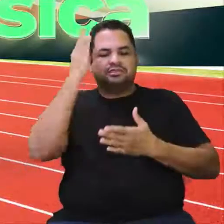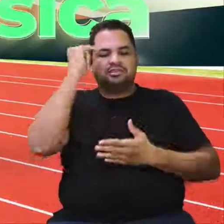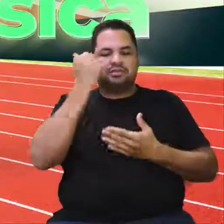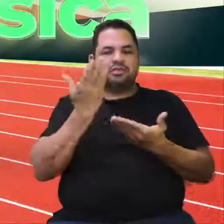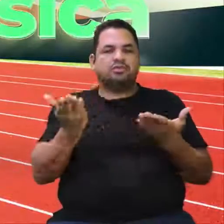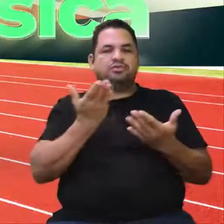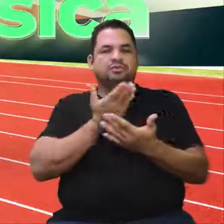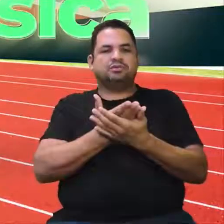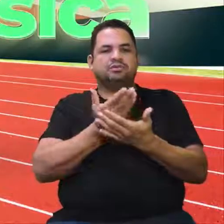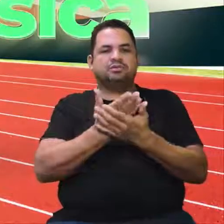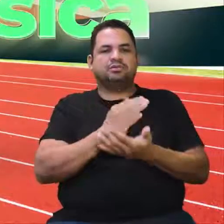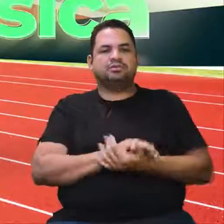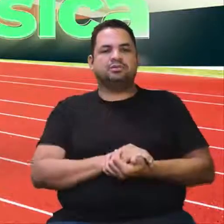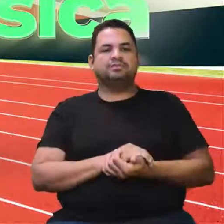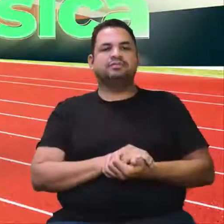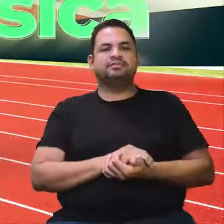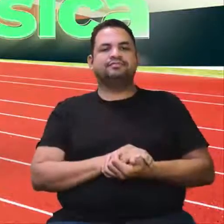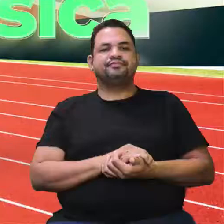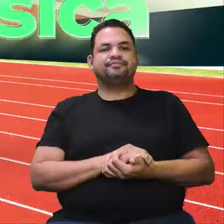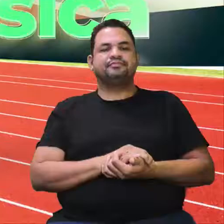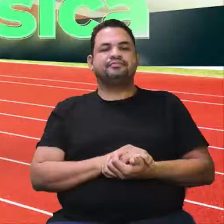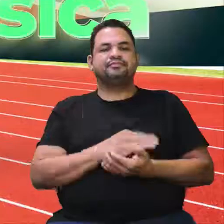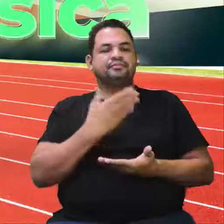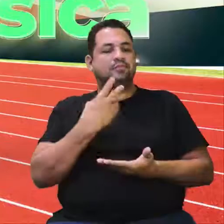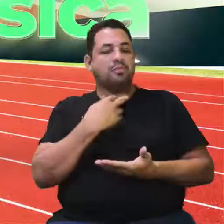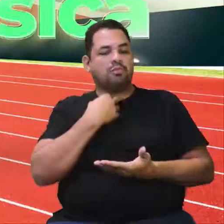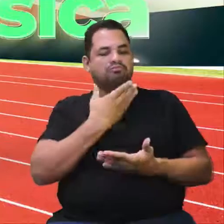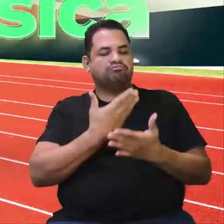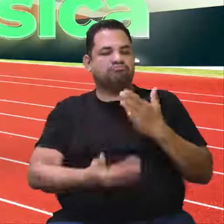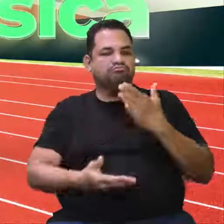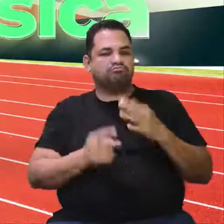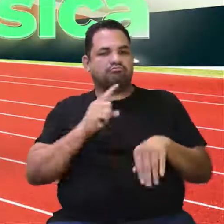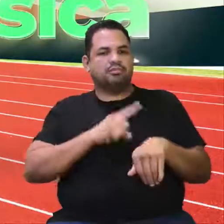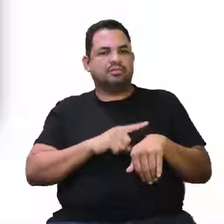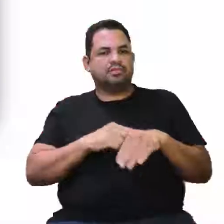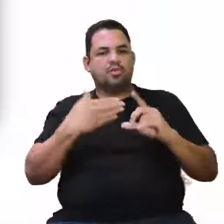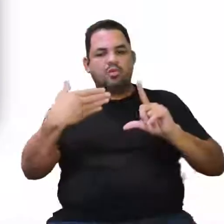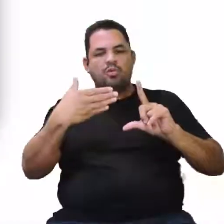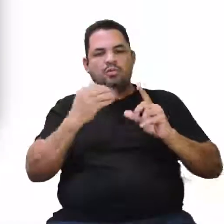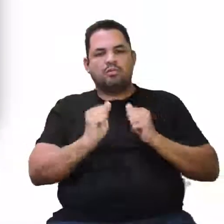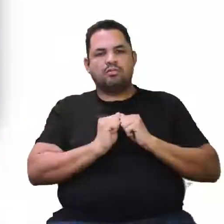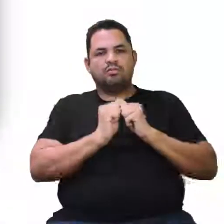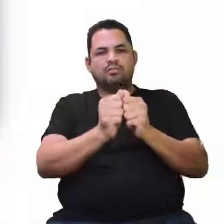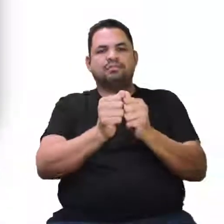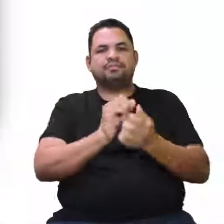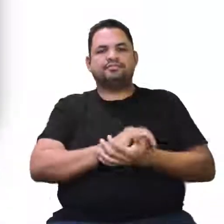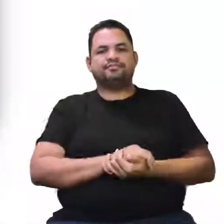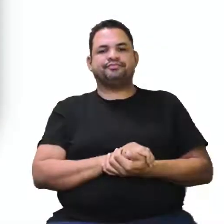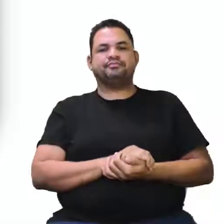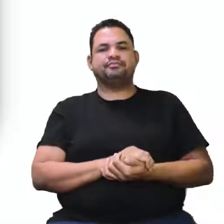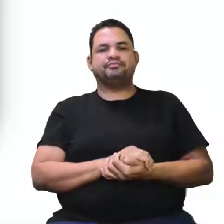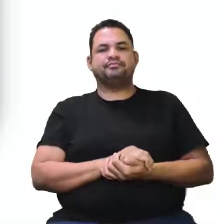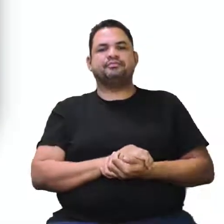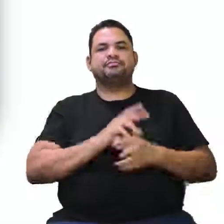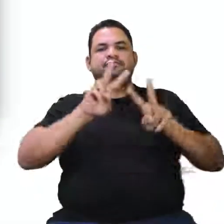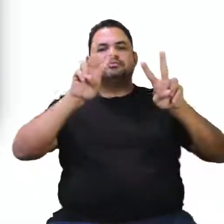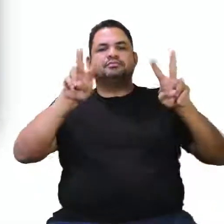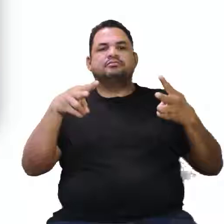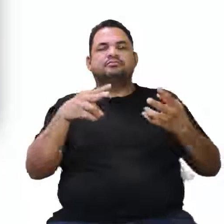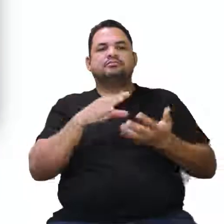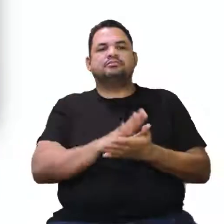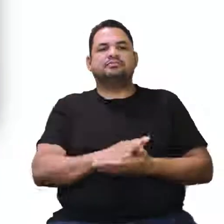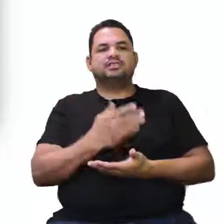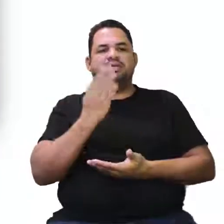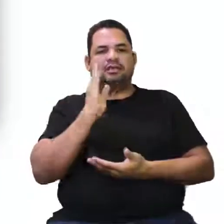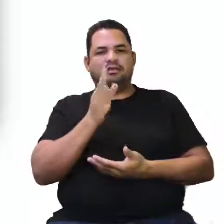hoje na aula. Vamos descobrir isso na aula. Então, se você perder tempo, acompanha aí no slide, por favor. Olha só, nossa temática, né,